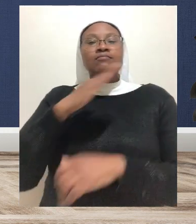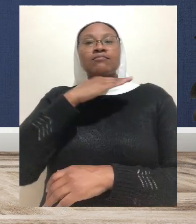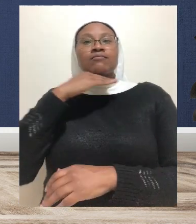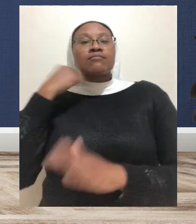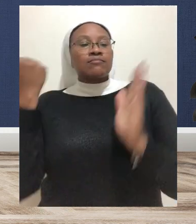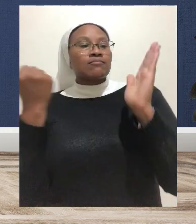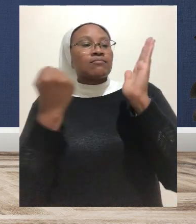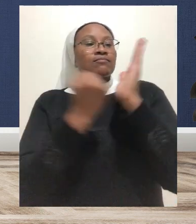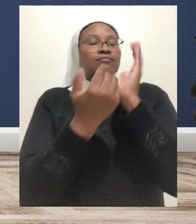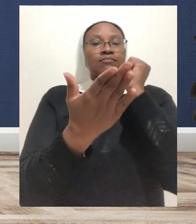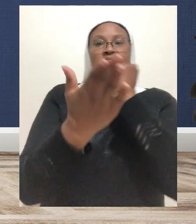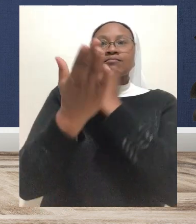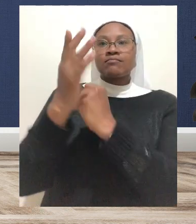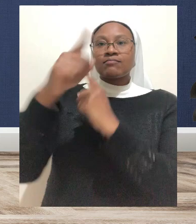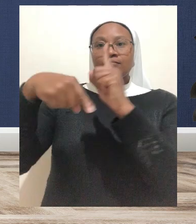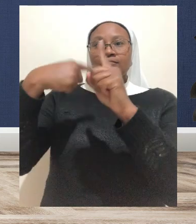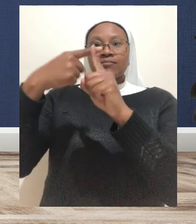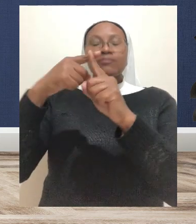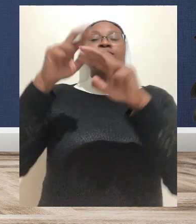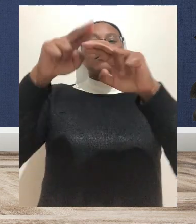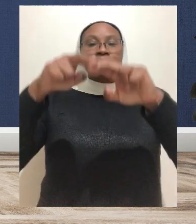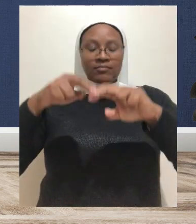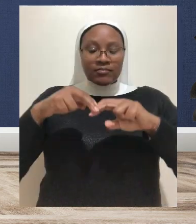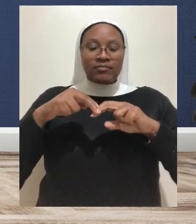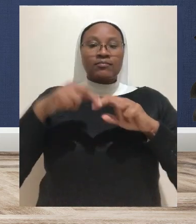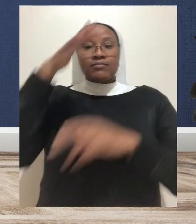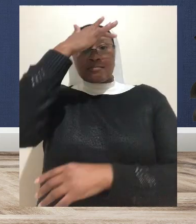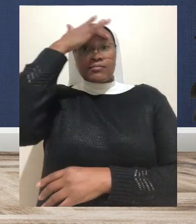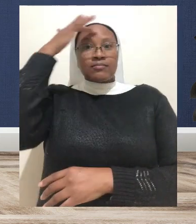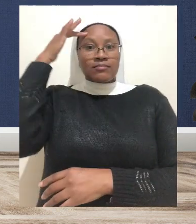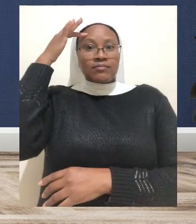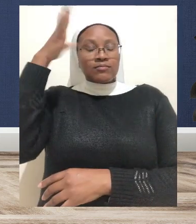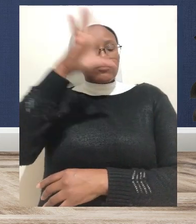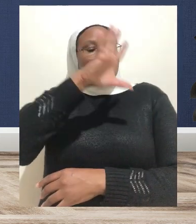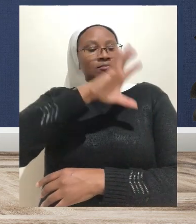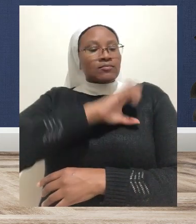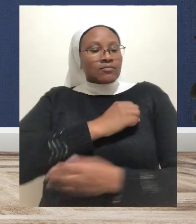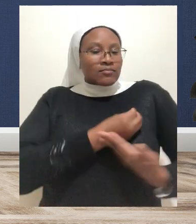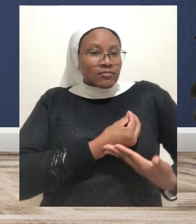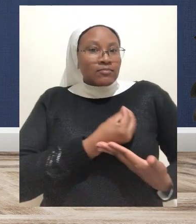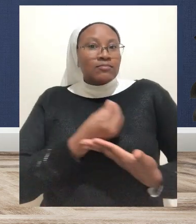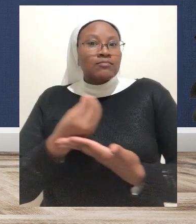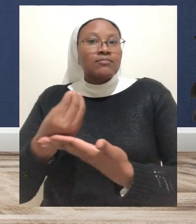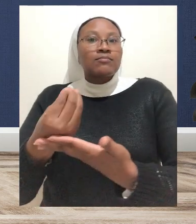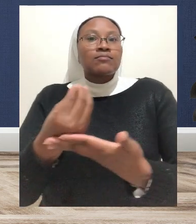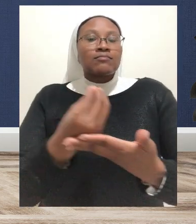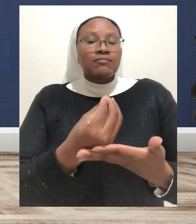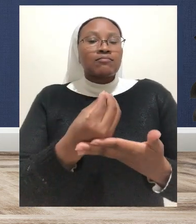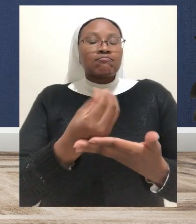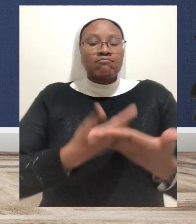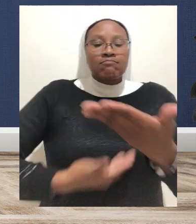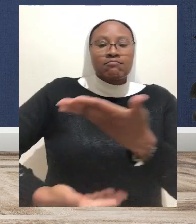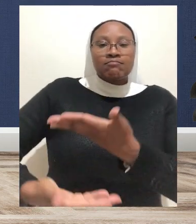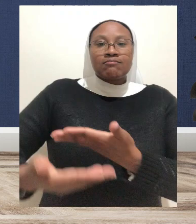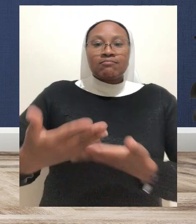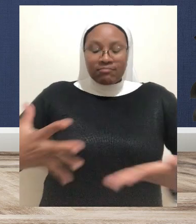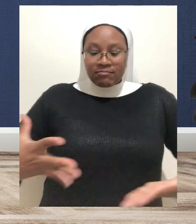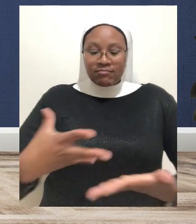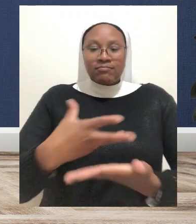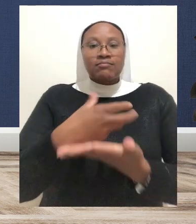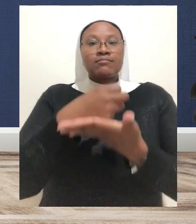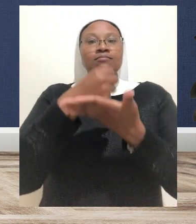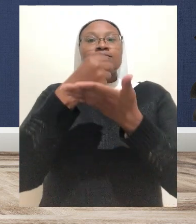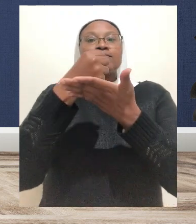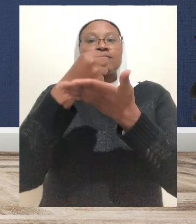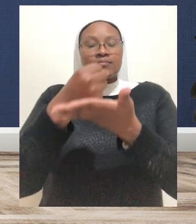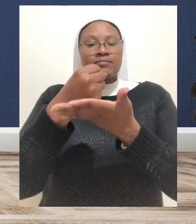morrer na cruz por causa da humanidade. Um amor de doação, um amor de entrega